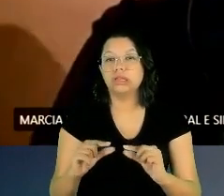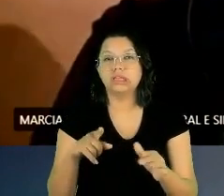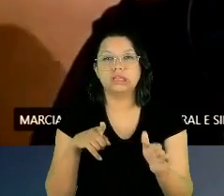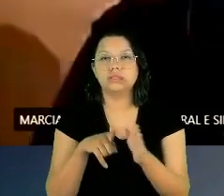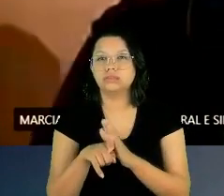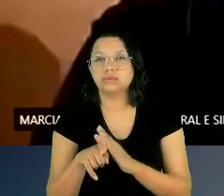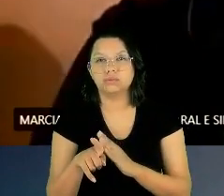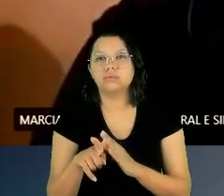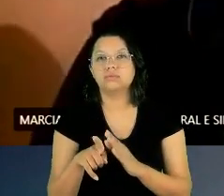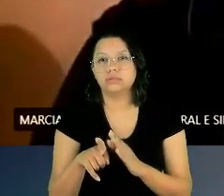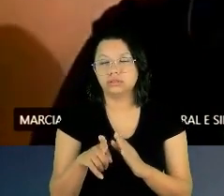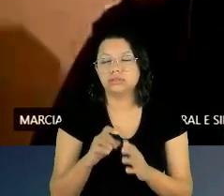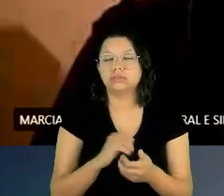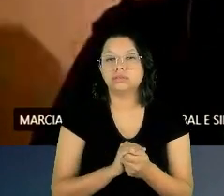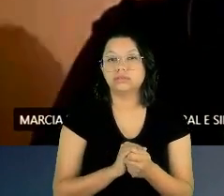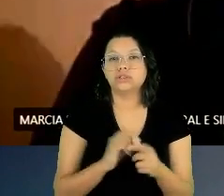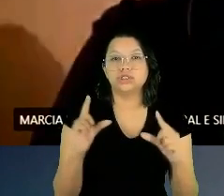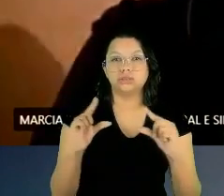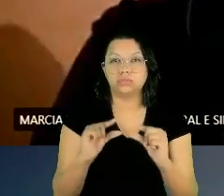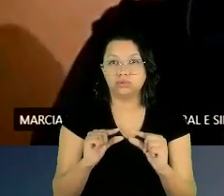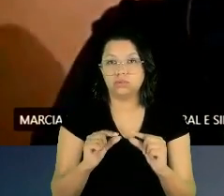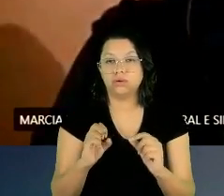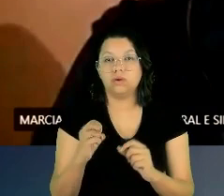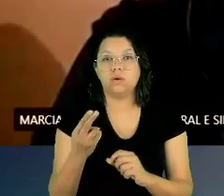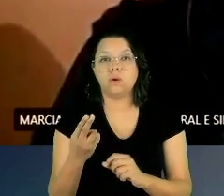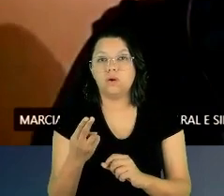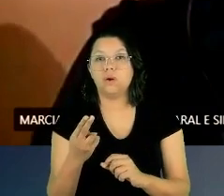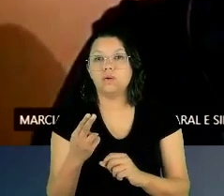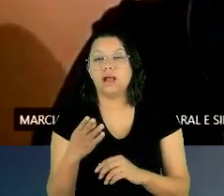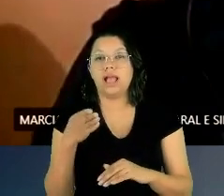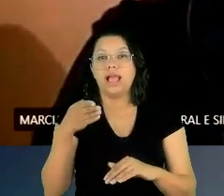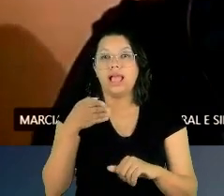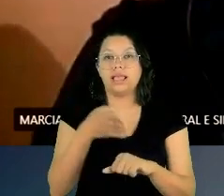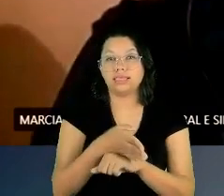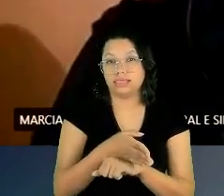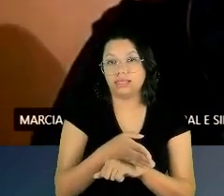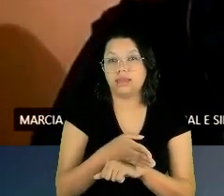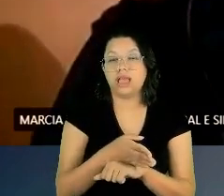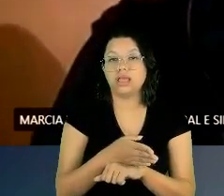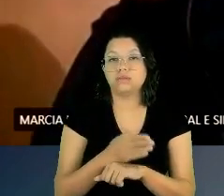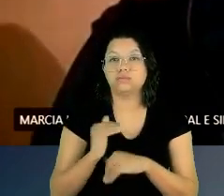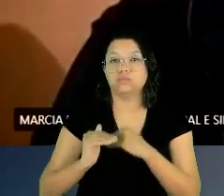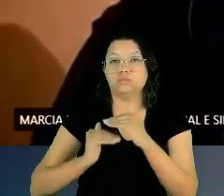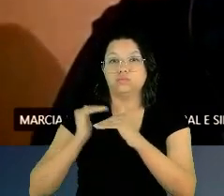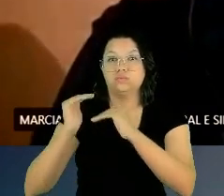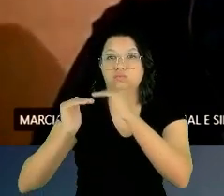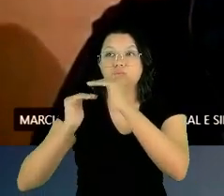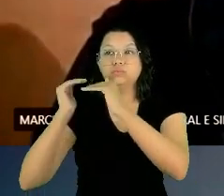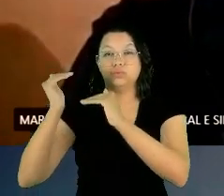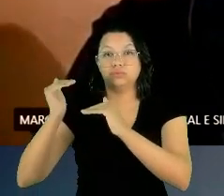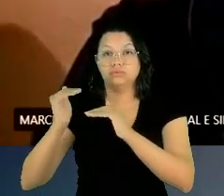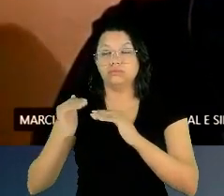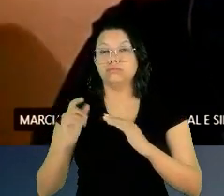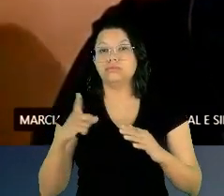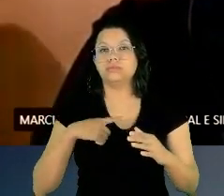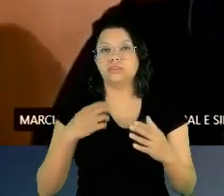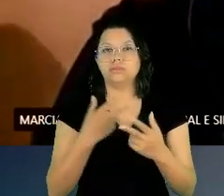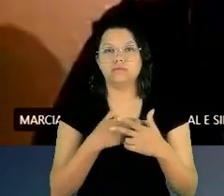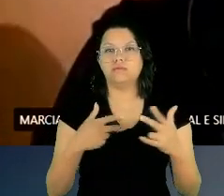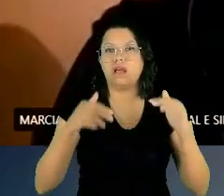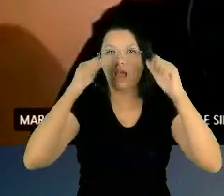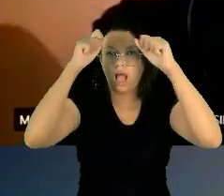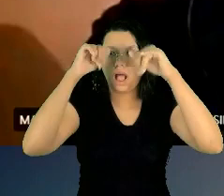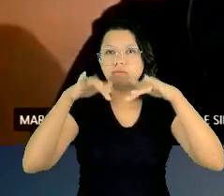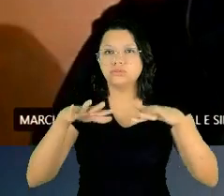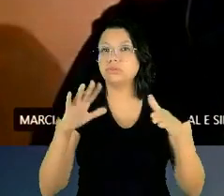esses sintomas e até não fechar diagnóstico suficiente ou entrar na categoria que a gente chama de alto desempenho, né?